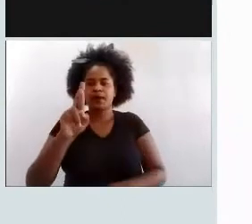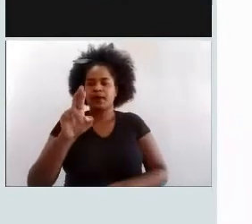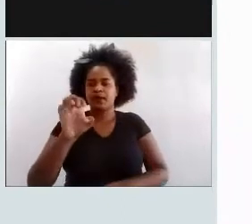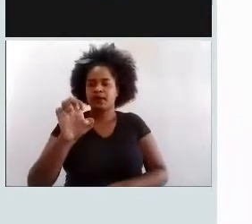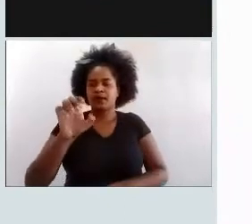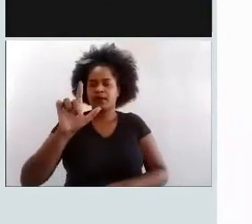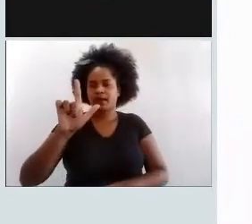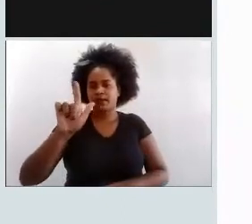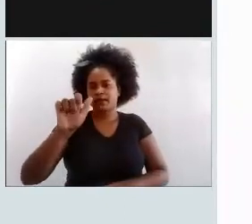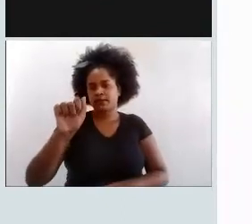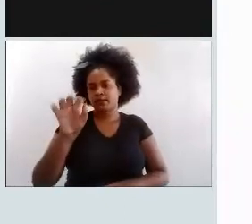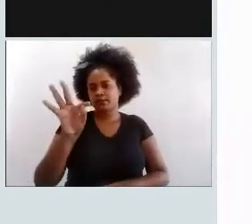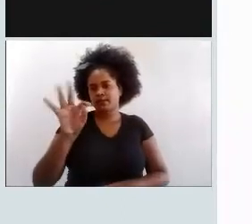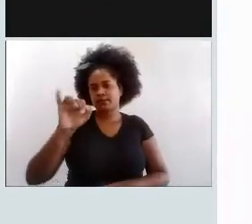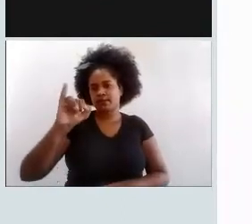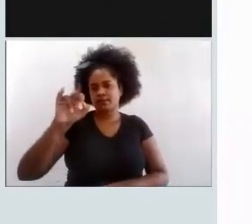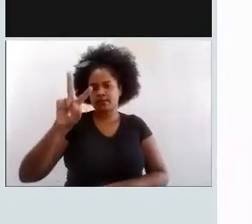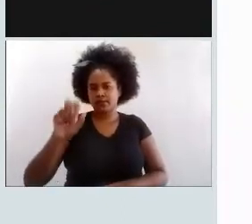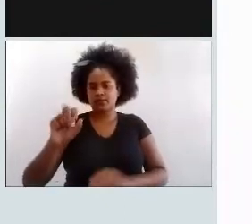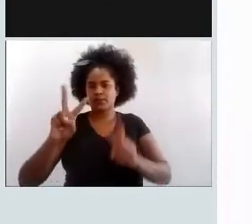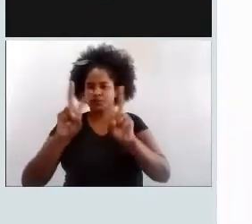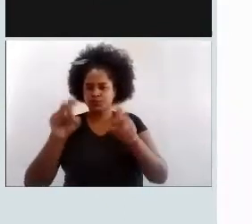plano.